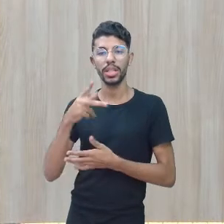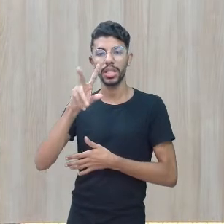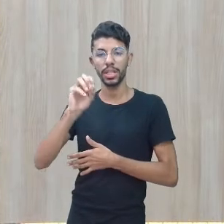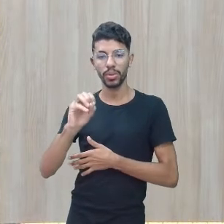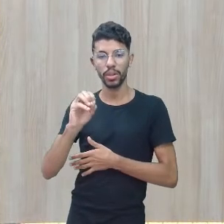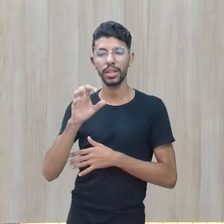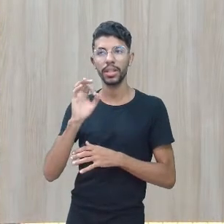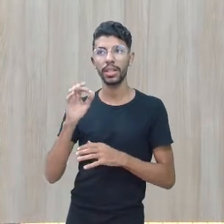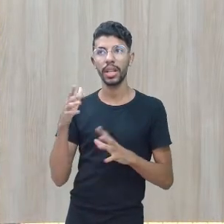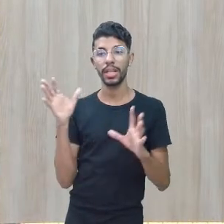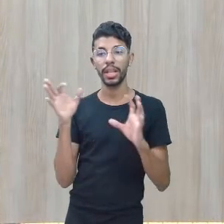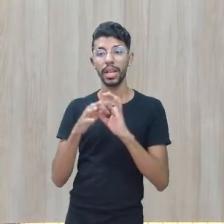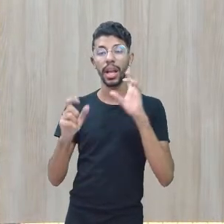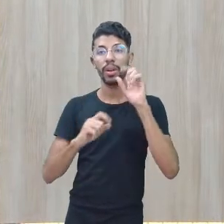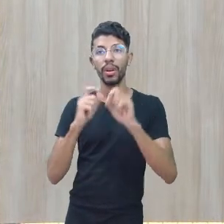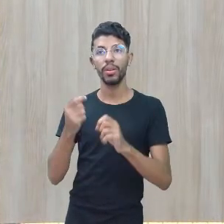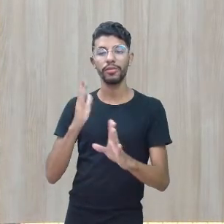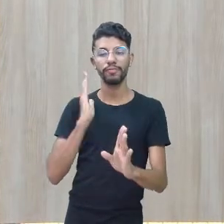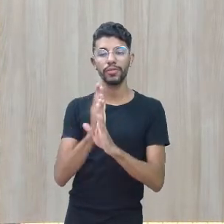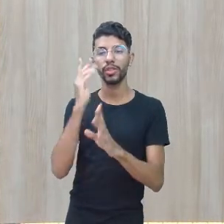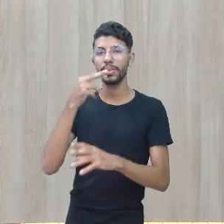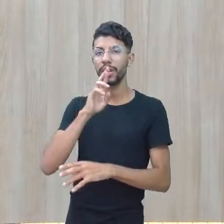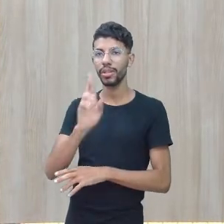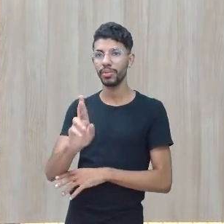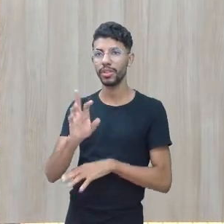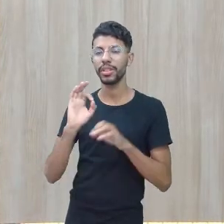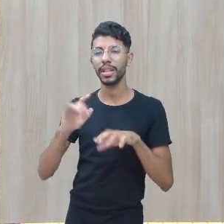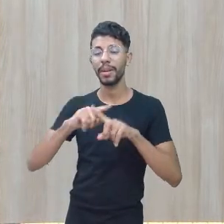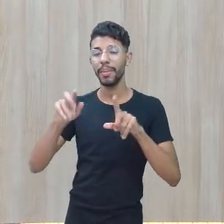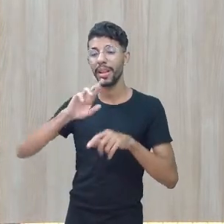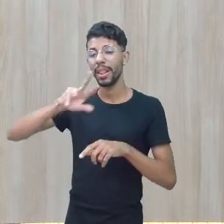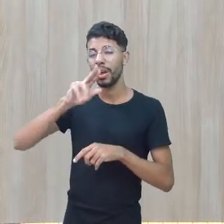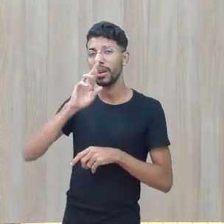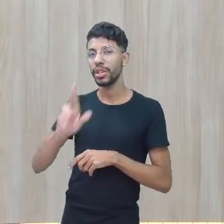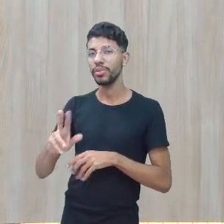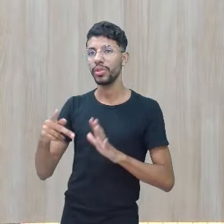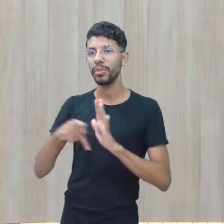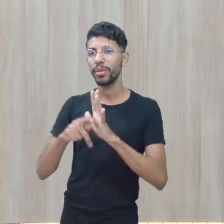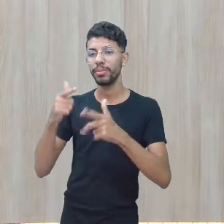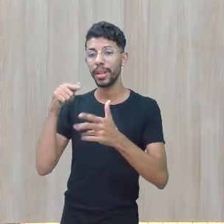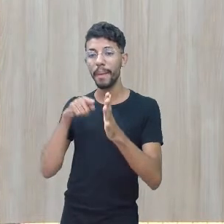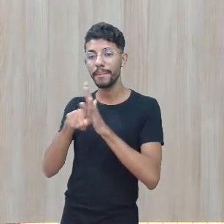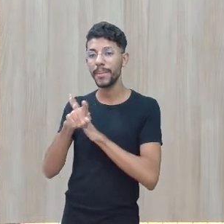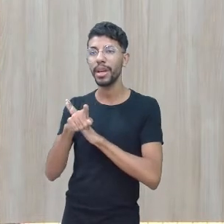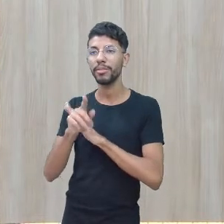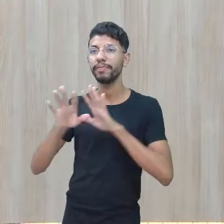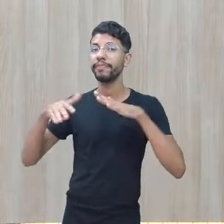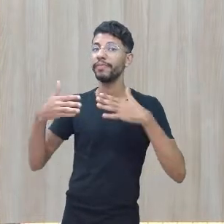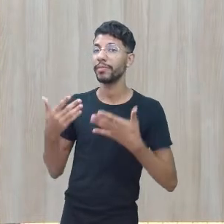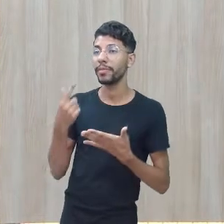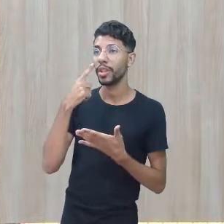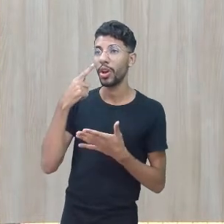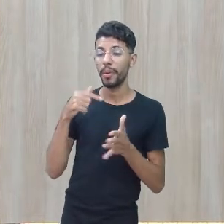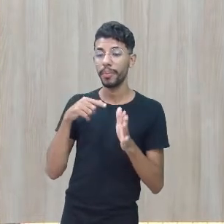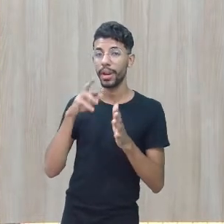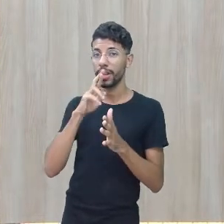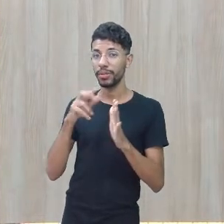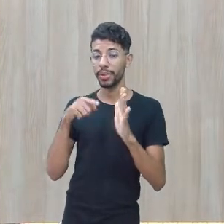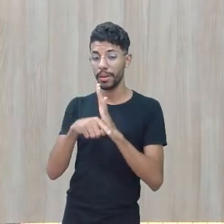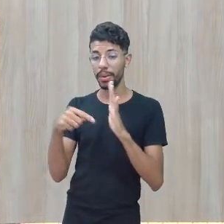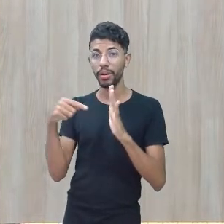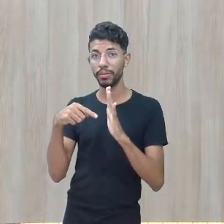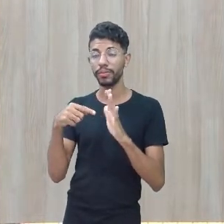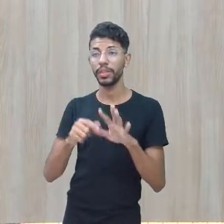divisão no sentido de descobrir a resposta, mas ela não era a resposta da questão. Então, para responder a questão, eu